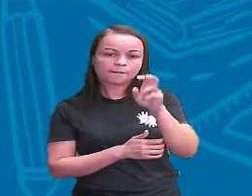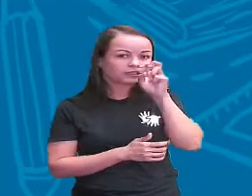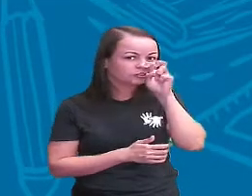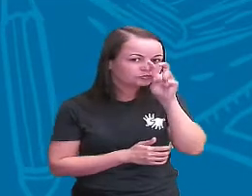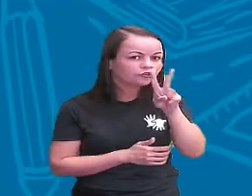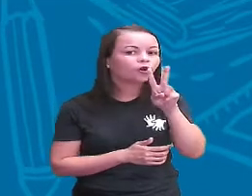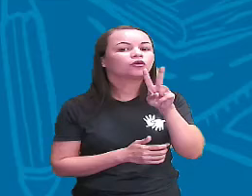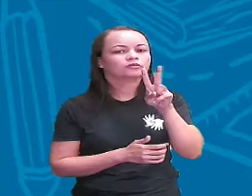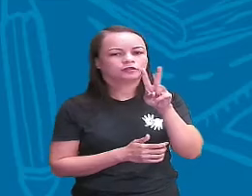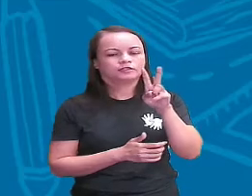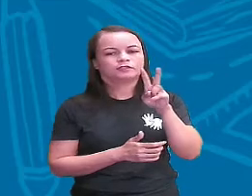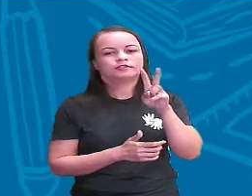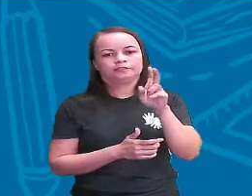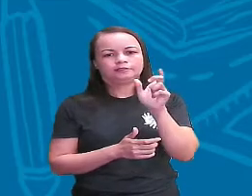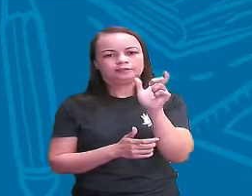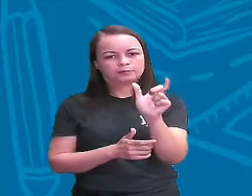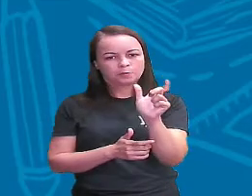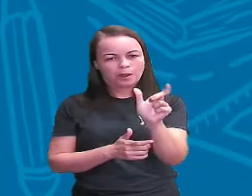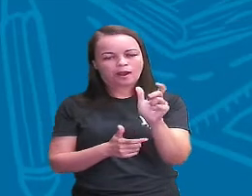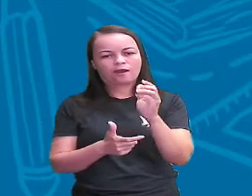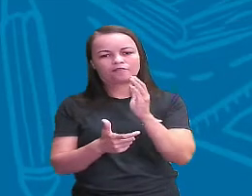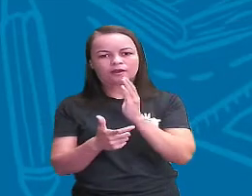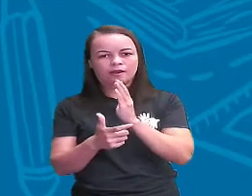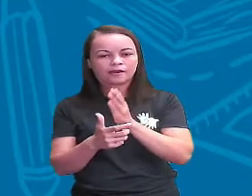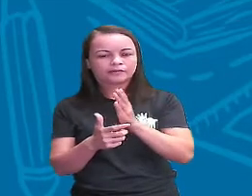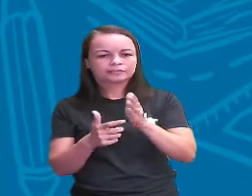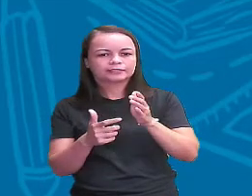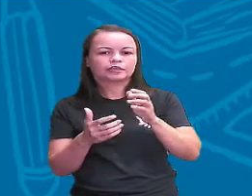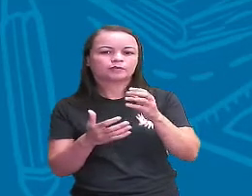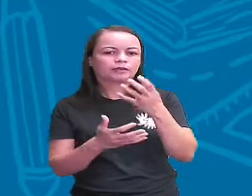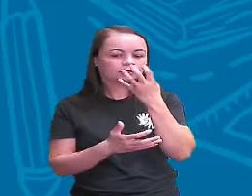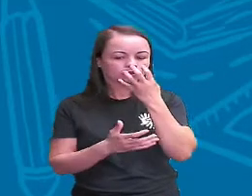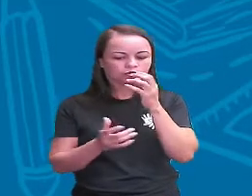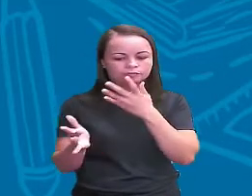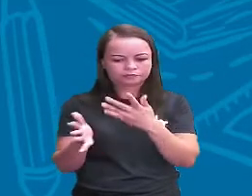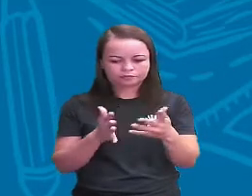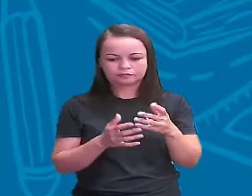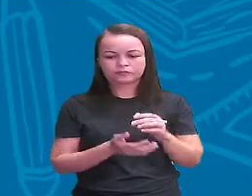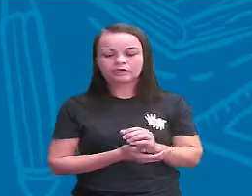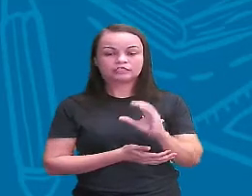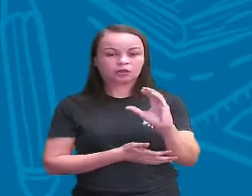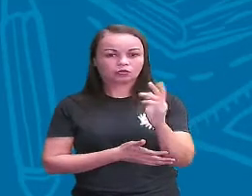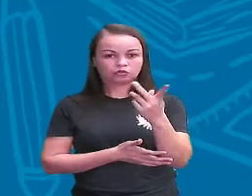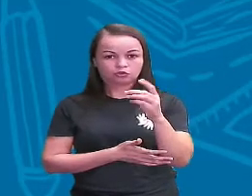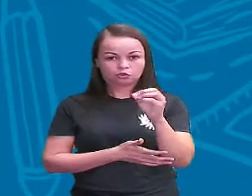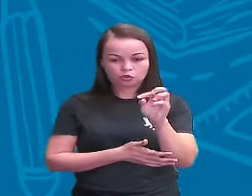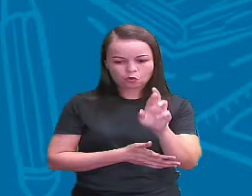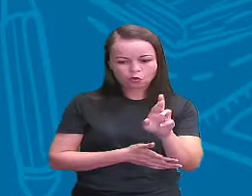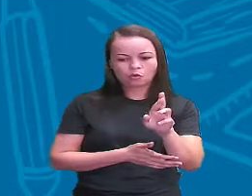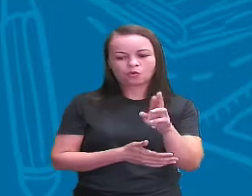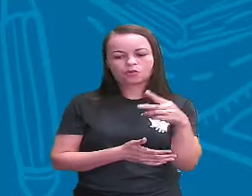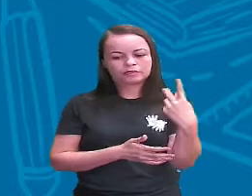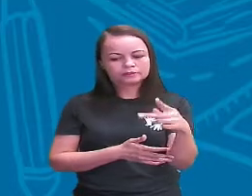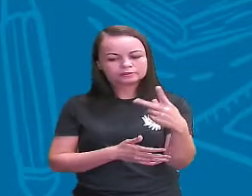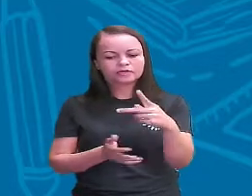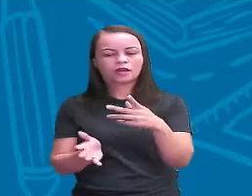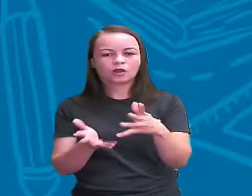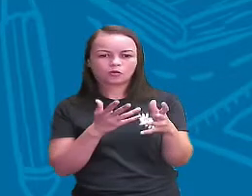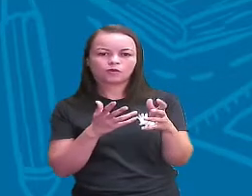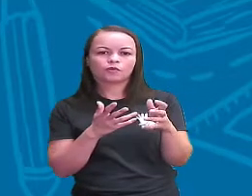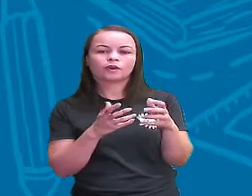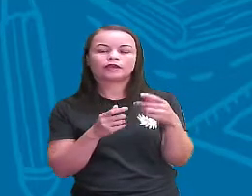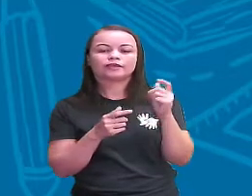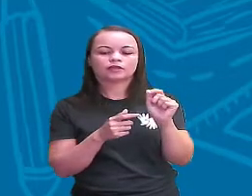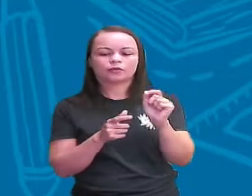Então, como é o ró é a última, o xó é a penúltima. Se é a penúltima, eu classifico como